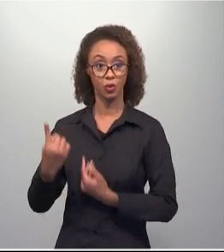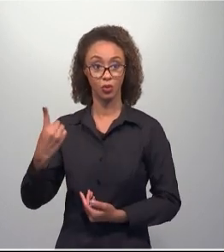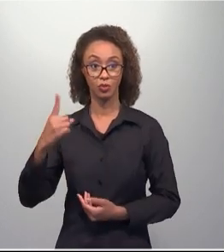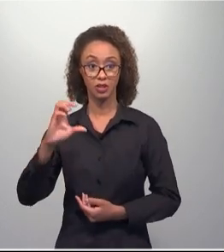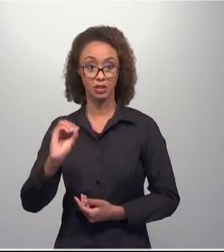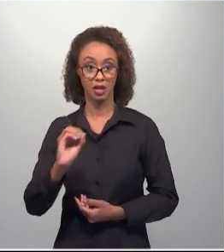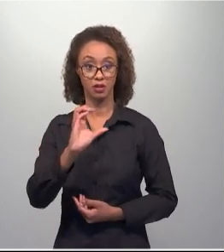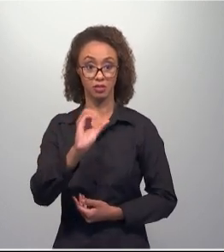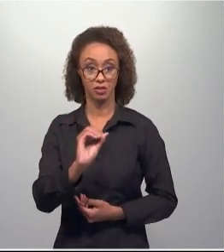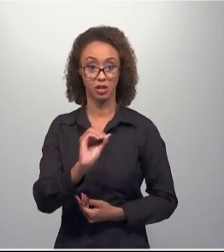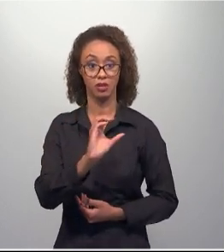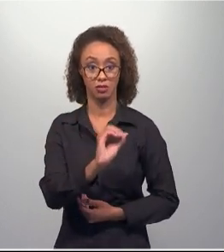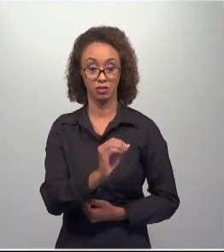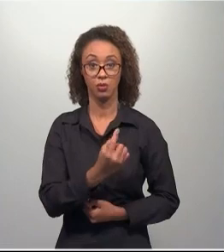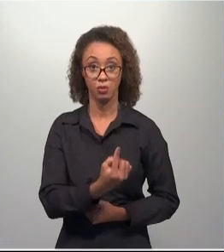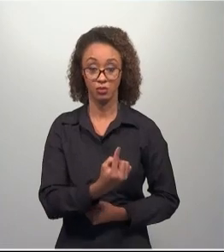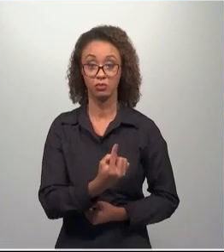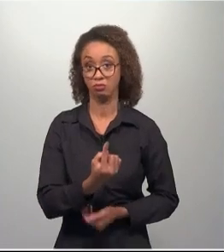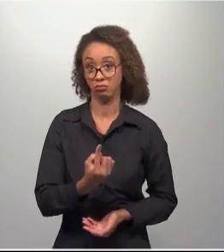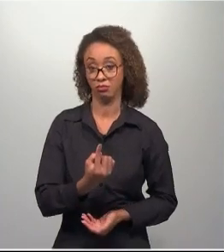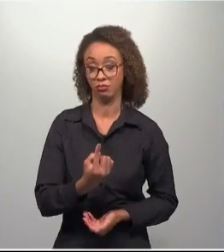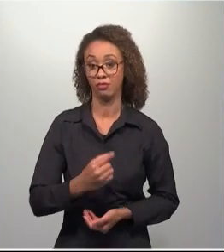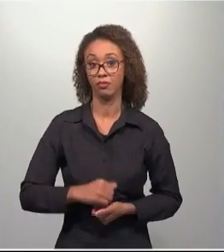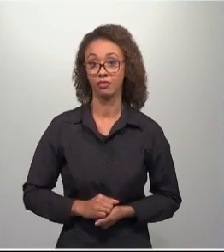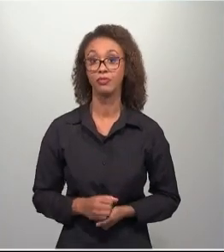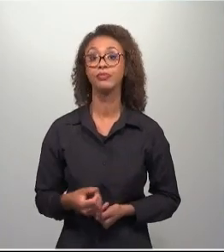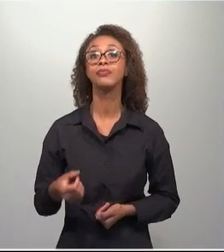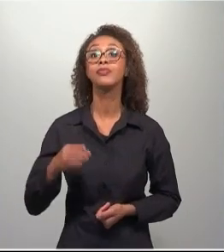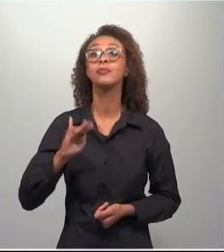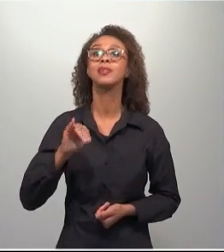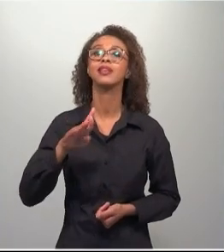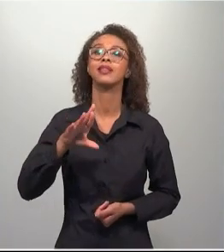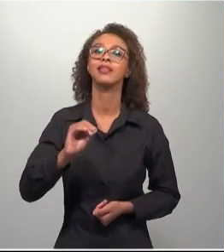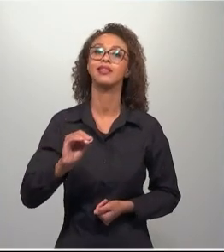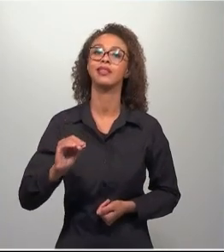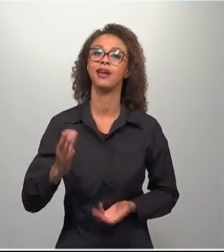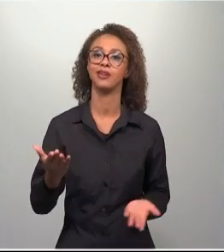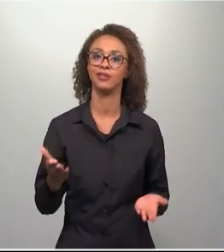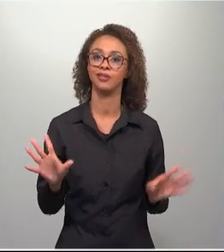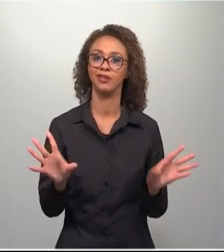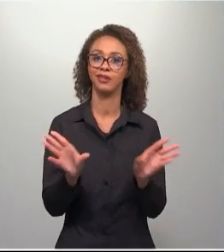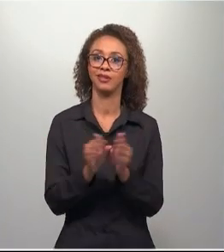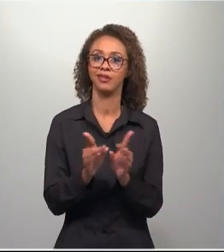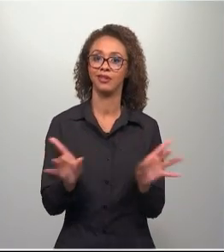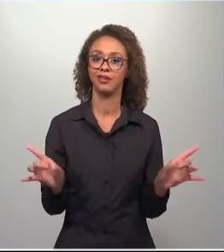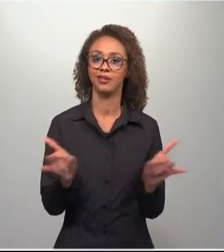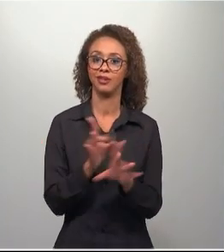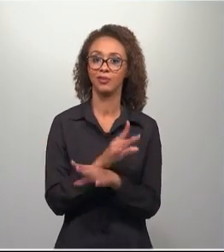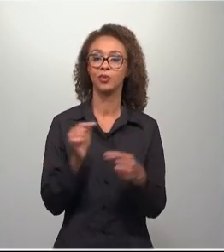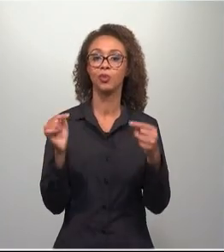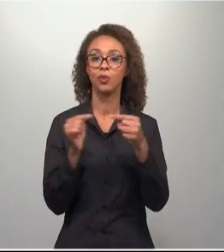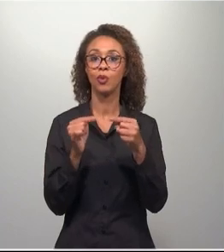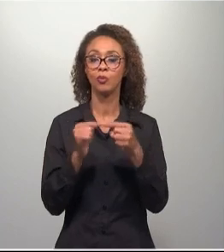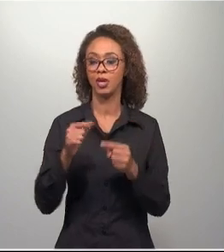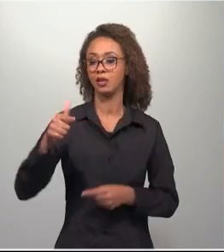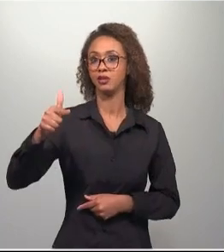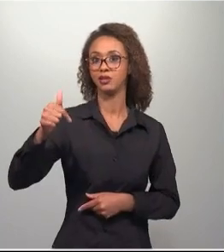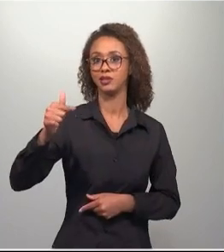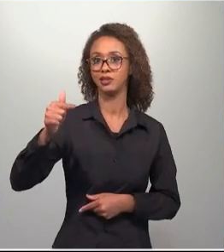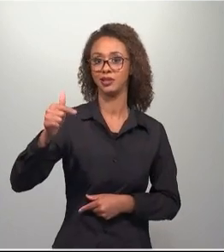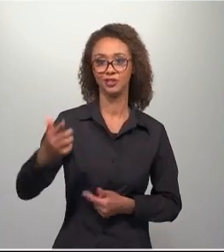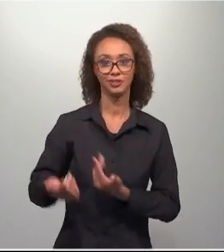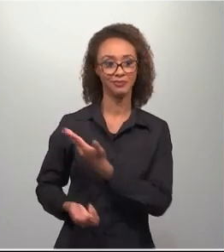000 1 esse é o novo binário equivalente ao de si mal 17